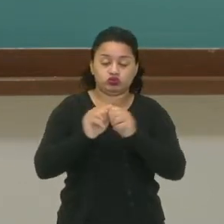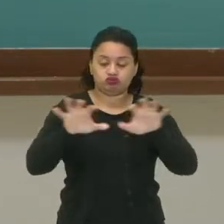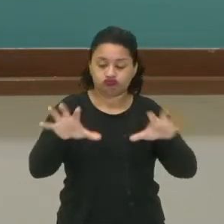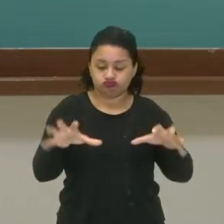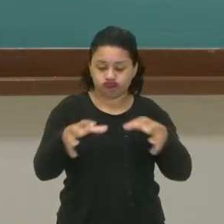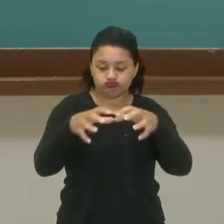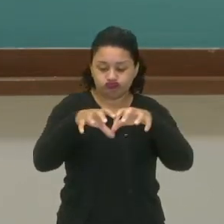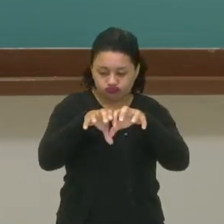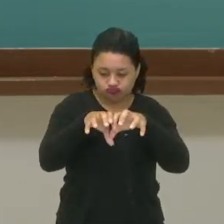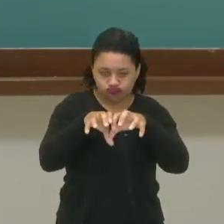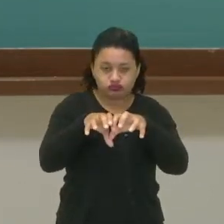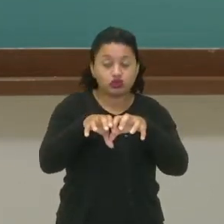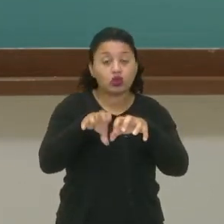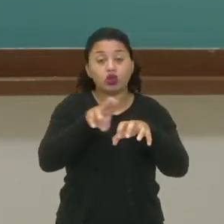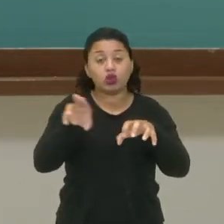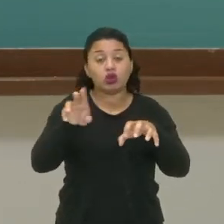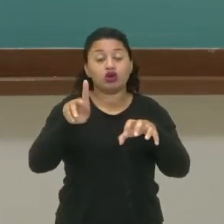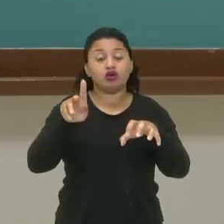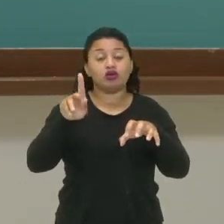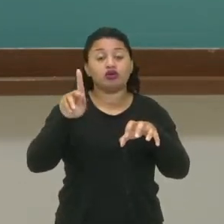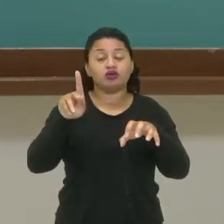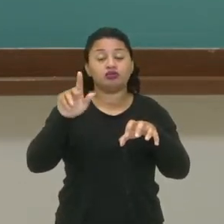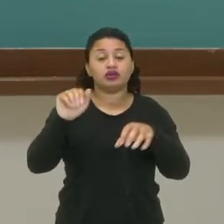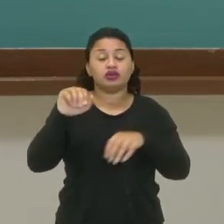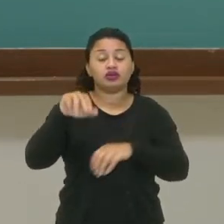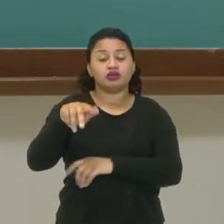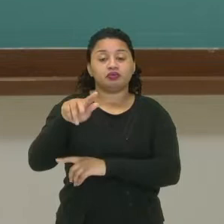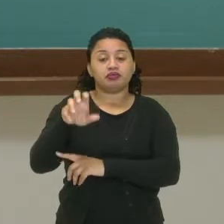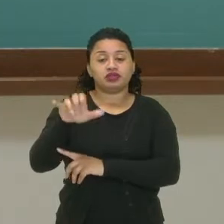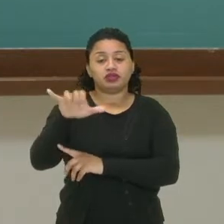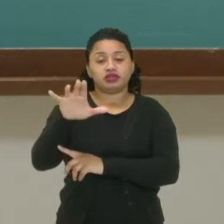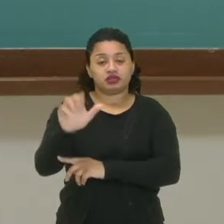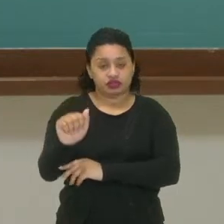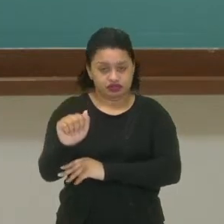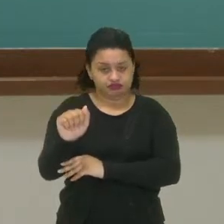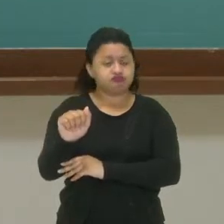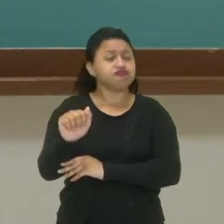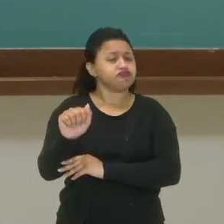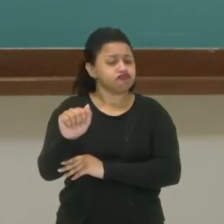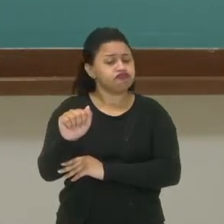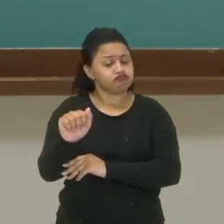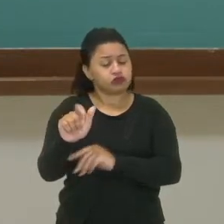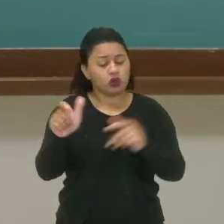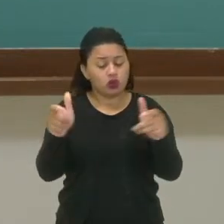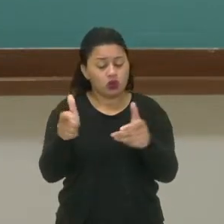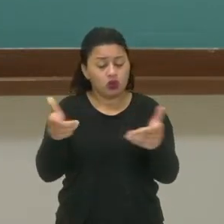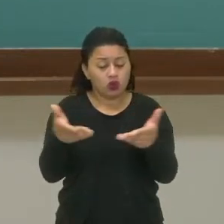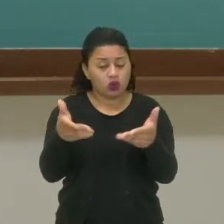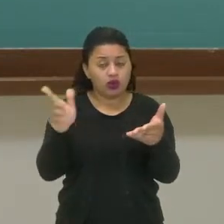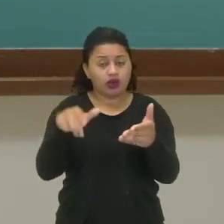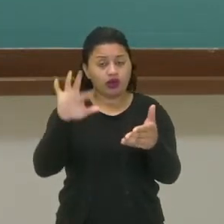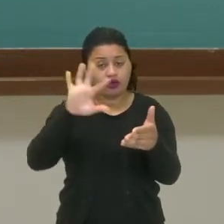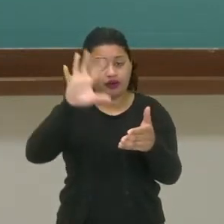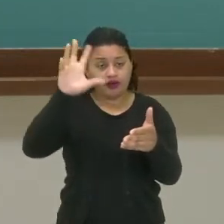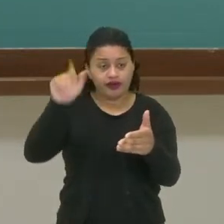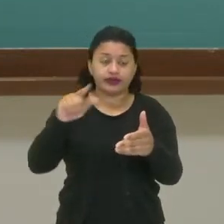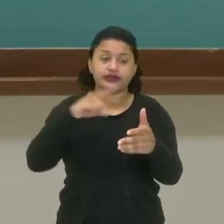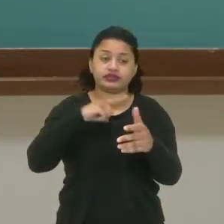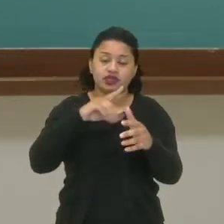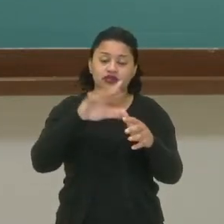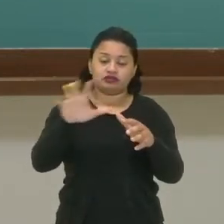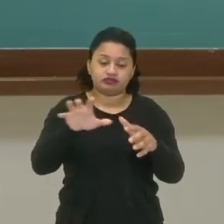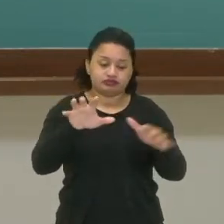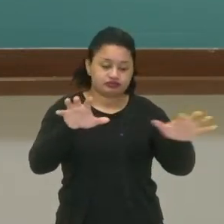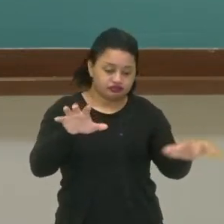veio do grego e significa toda a terra. Então, inclusive, onde hoje é a África, estava unido aí com a América, onde